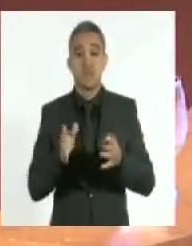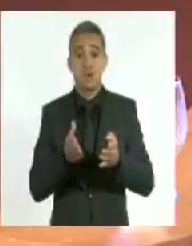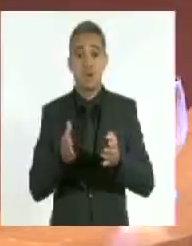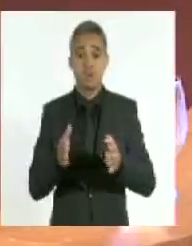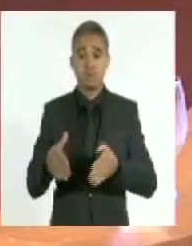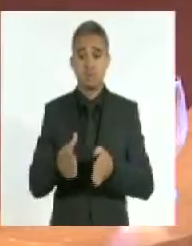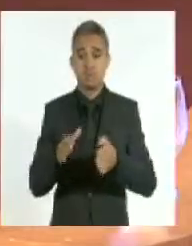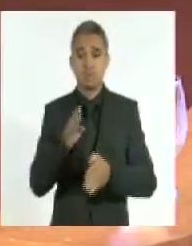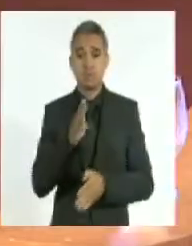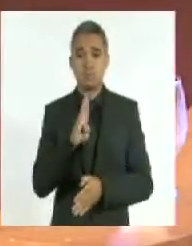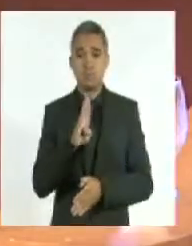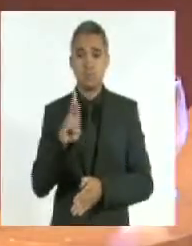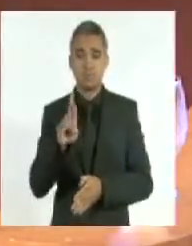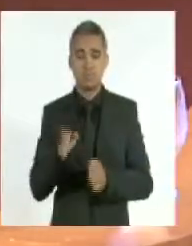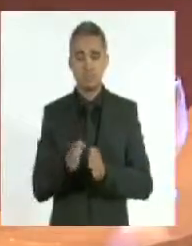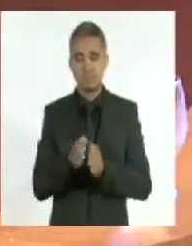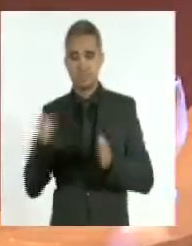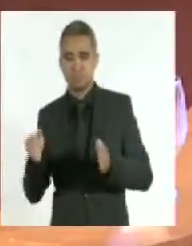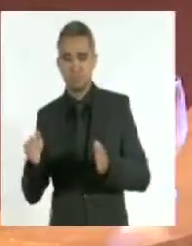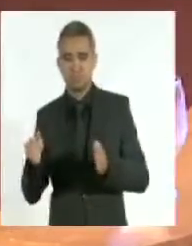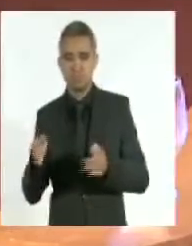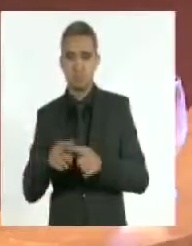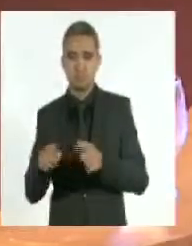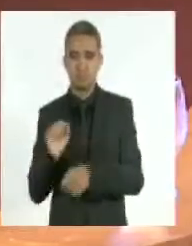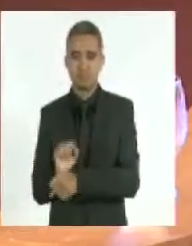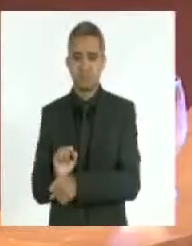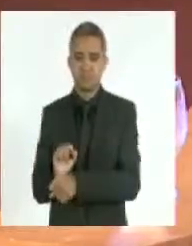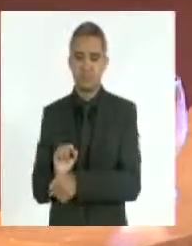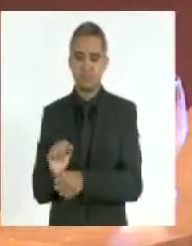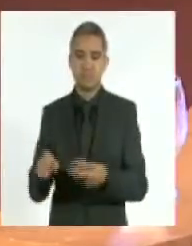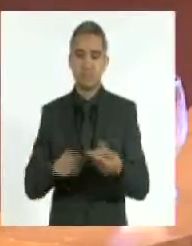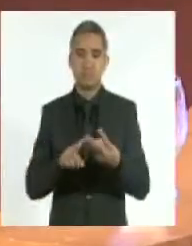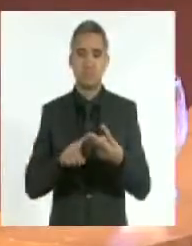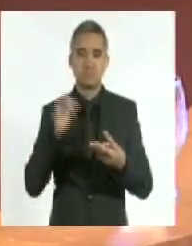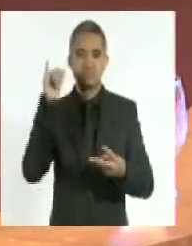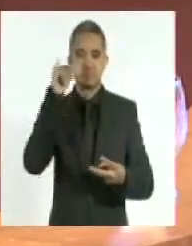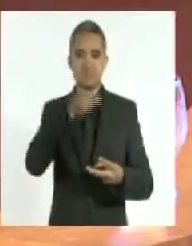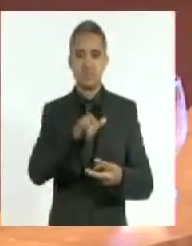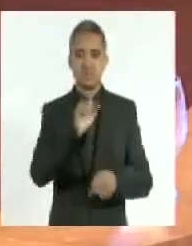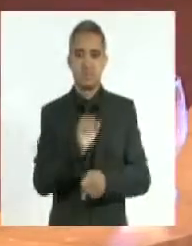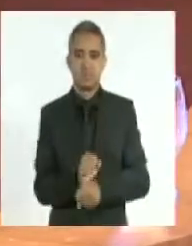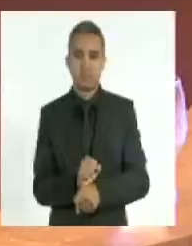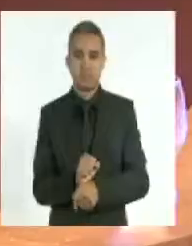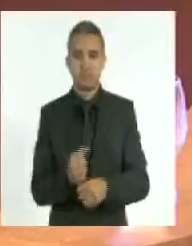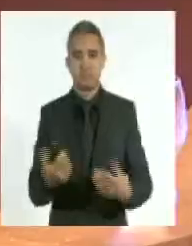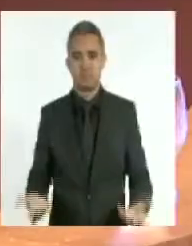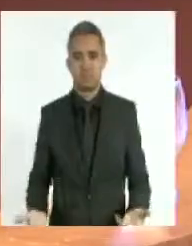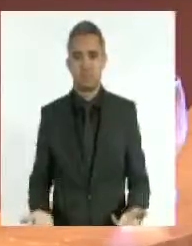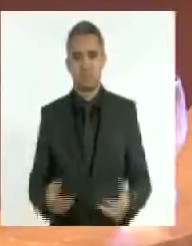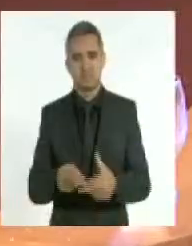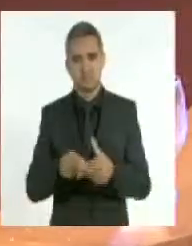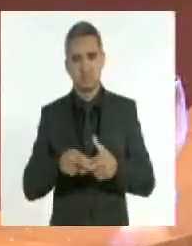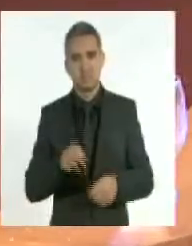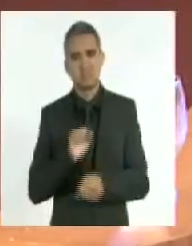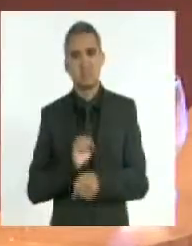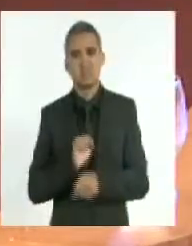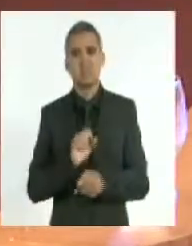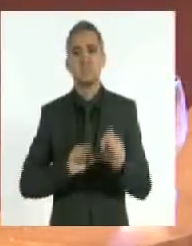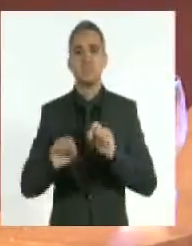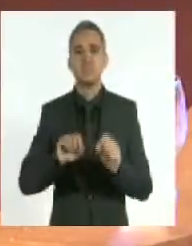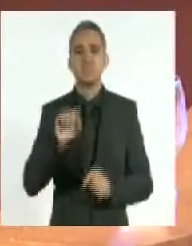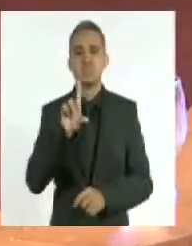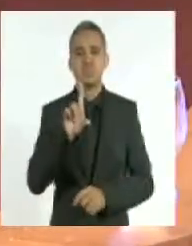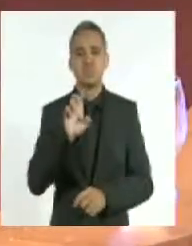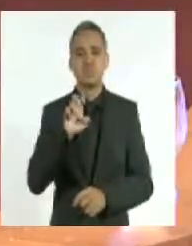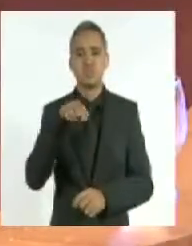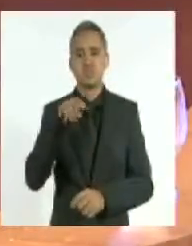Excelência me fala disso. E nós não podemos esperar o quê do DENIT aqui? Que o superintendente vem aqui dizer o quê?